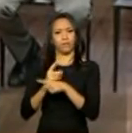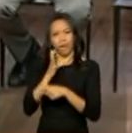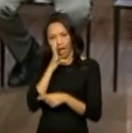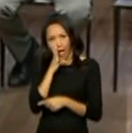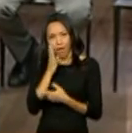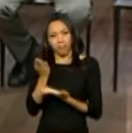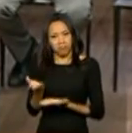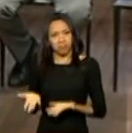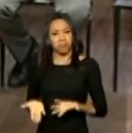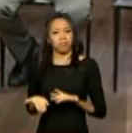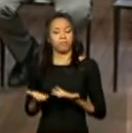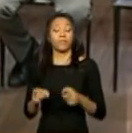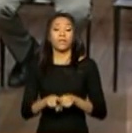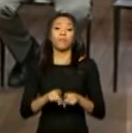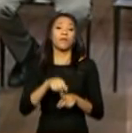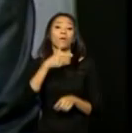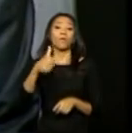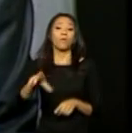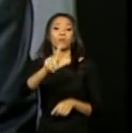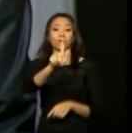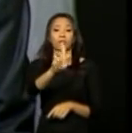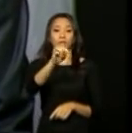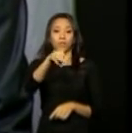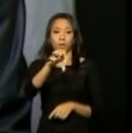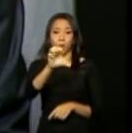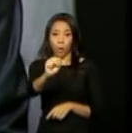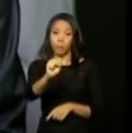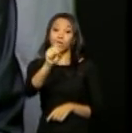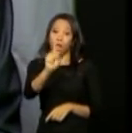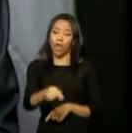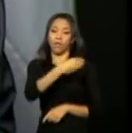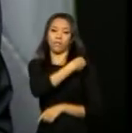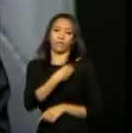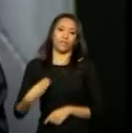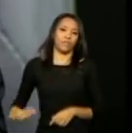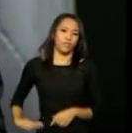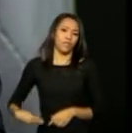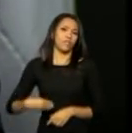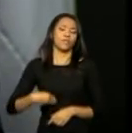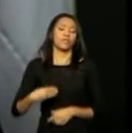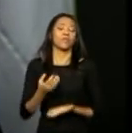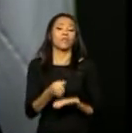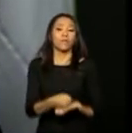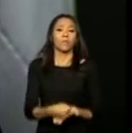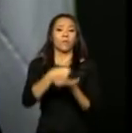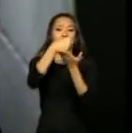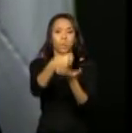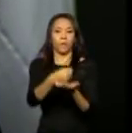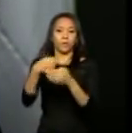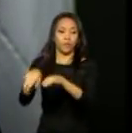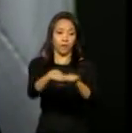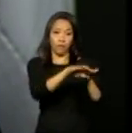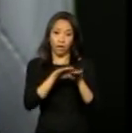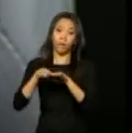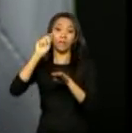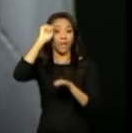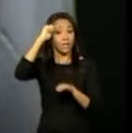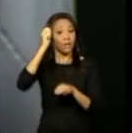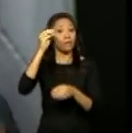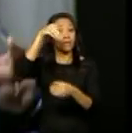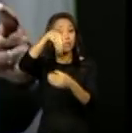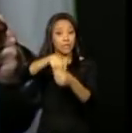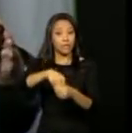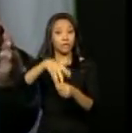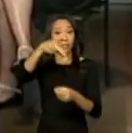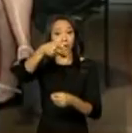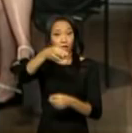Nilma Gomes, ministra das Políticas de Promoção da Igualdade Racial e Presidência da República. Não sei se